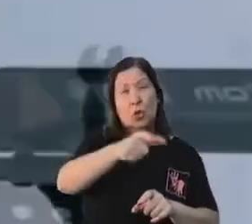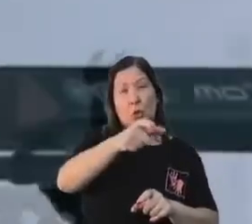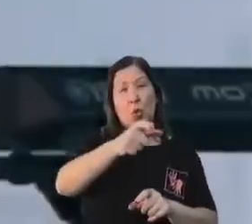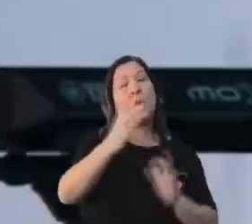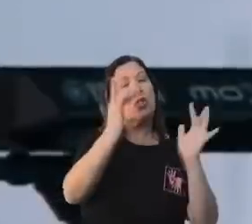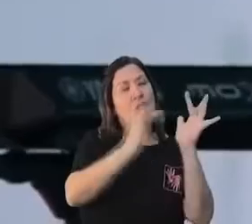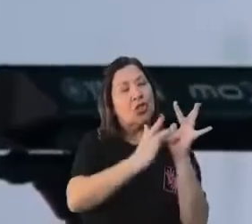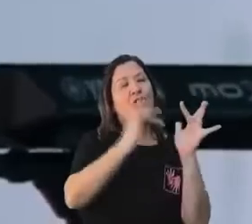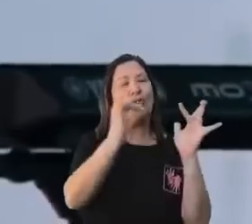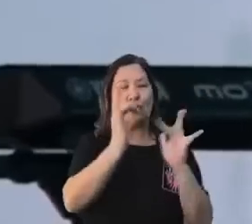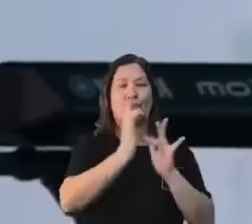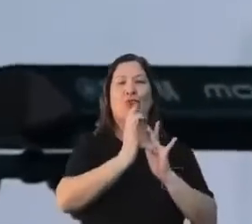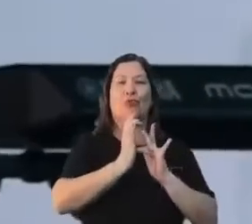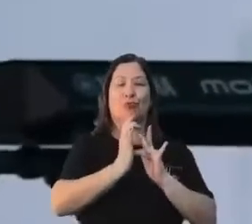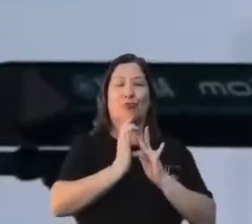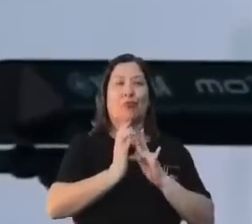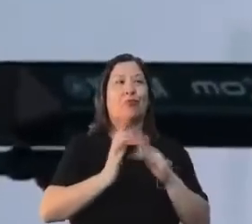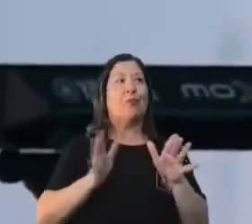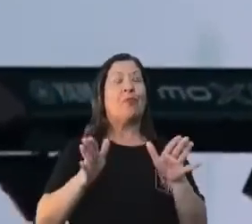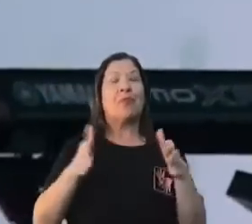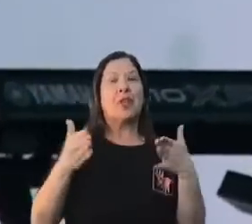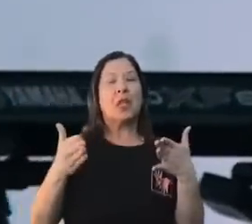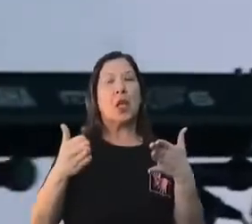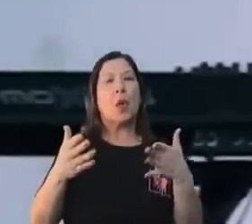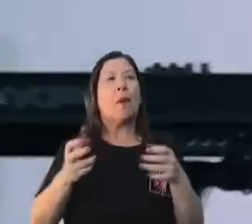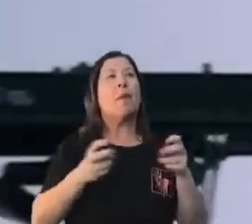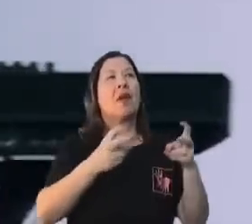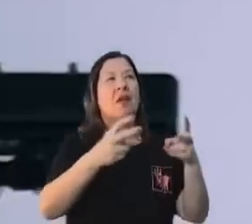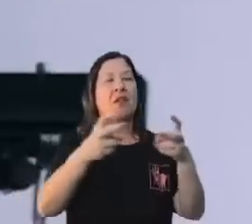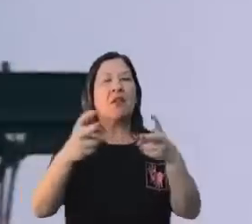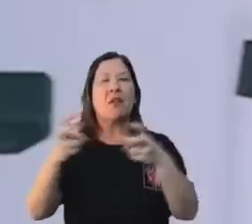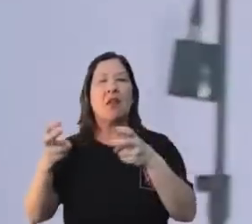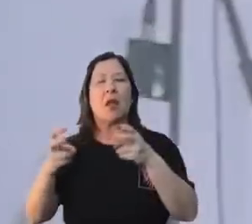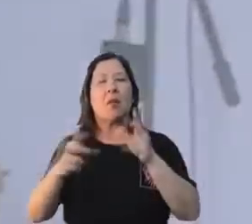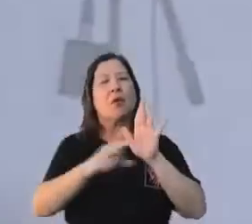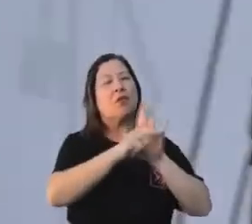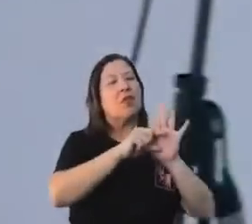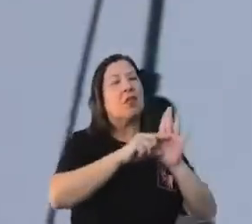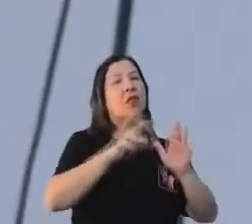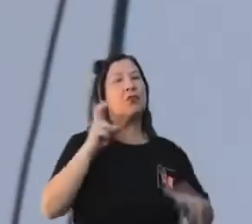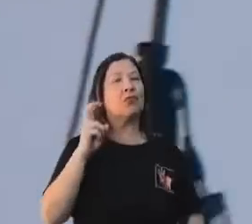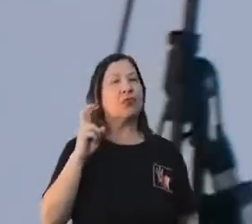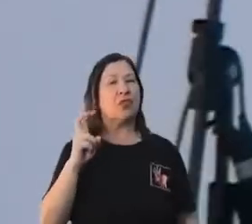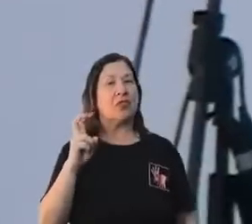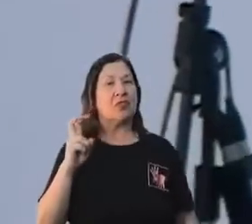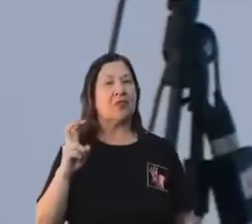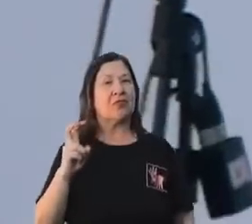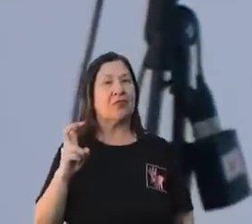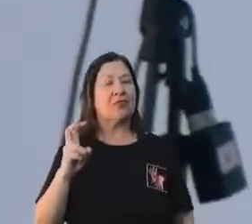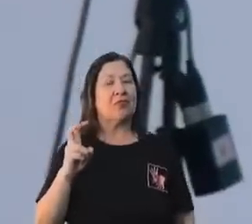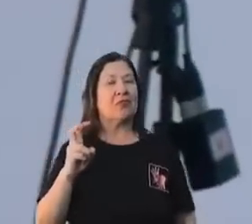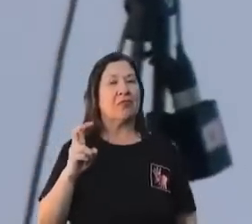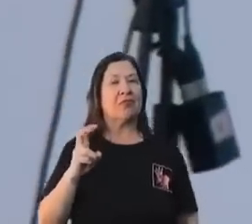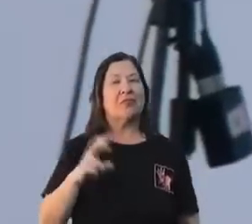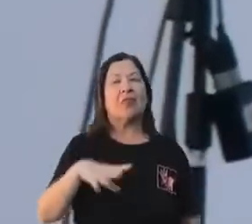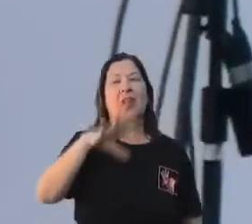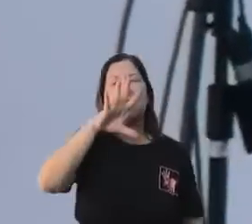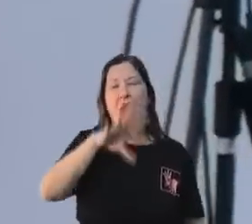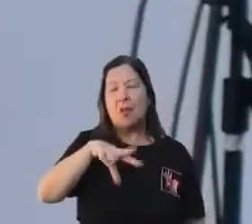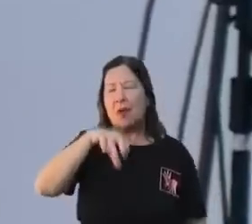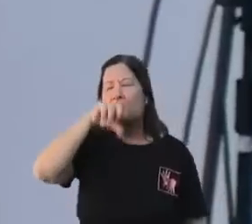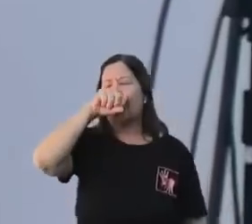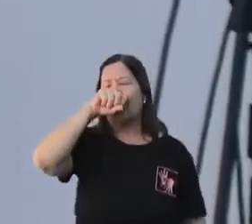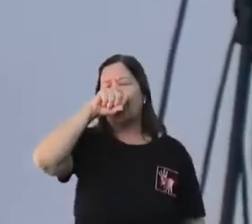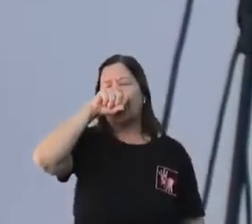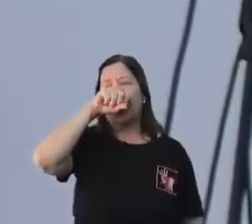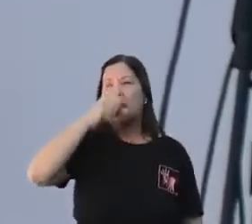Agora olha o versículo 5 comigo, está escrito o seguinte aí no versículo 5, porque este perfume poderia ser vendido por mais de